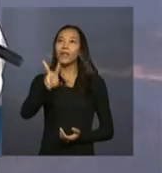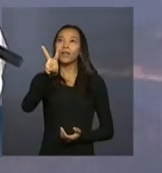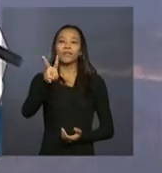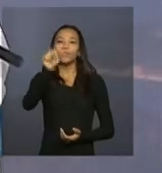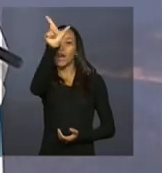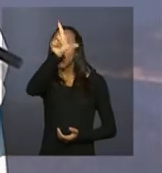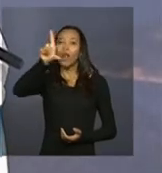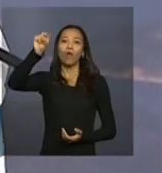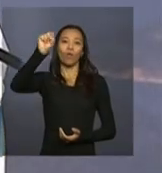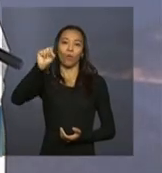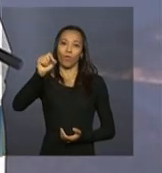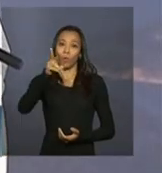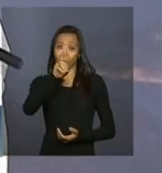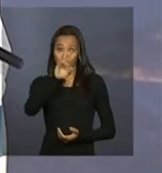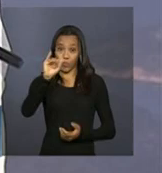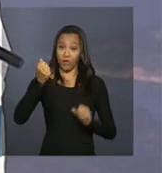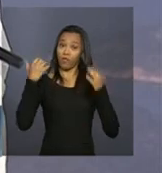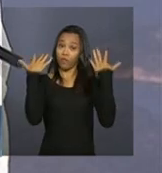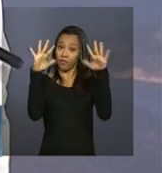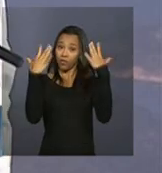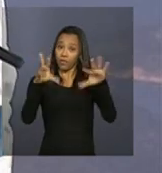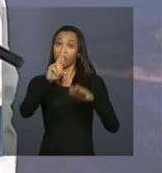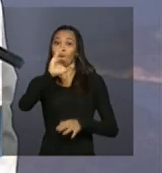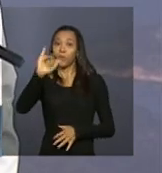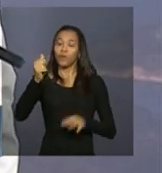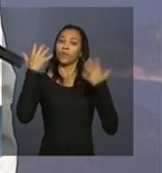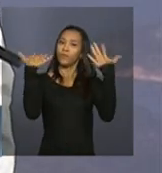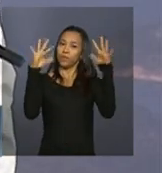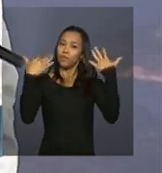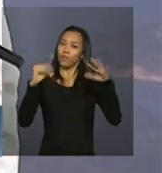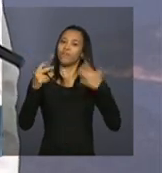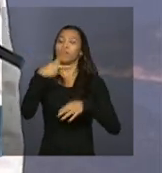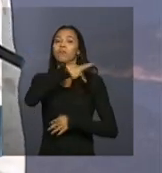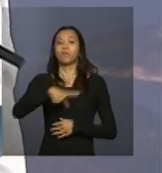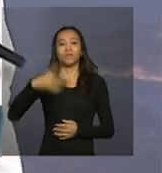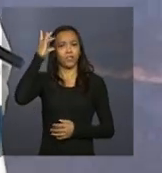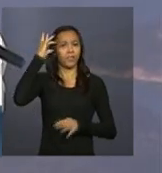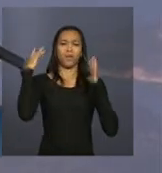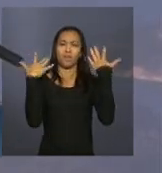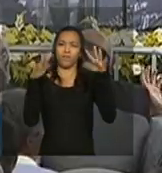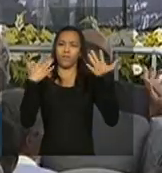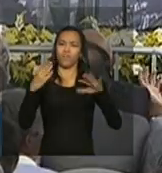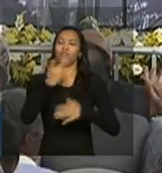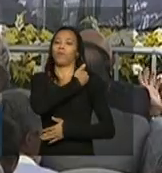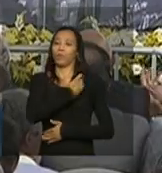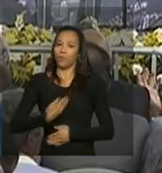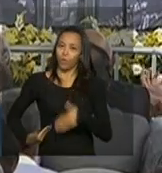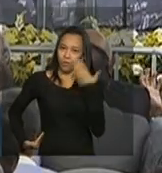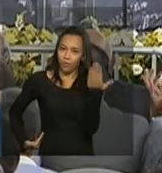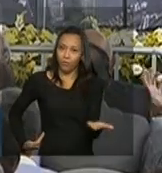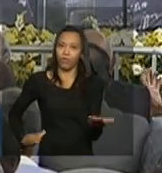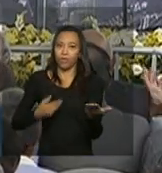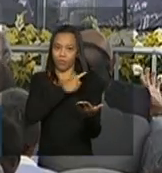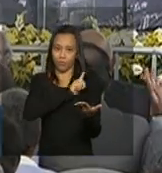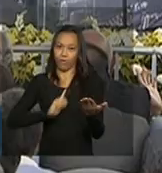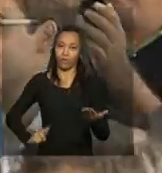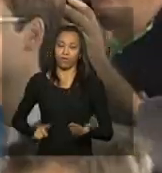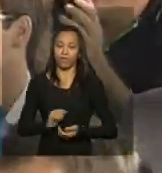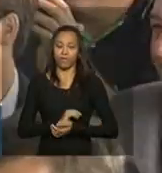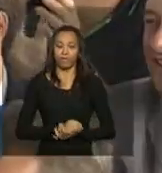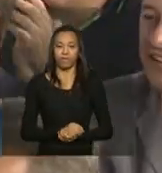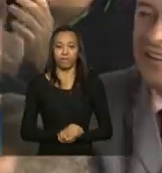do Rio de Janeiro e do mundo. Viva o Rio de Janeiro, viva o Brasil, viva a presidenta Dilma, viva o governador Pezão.